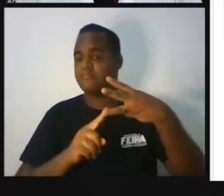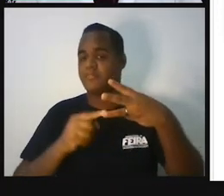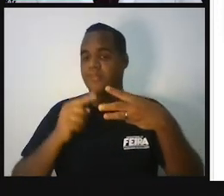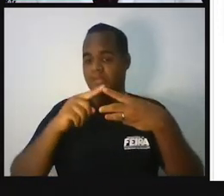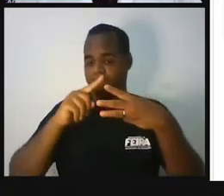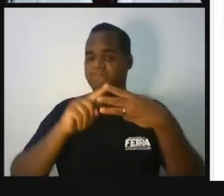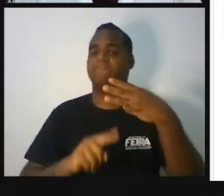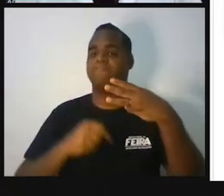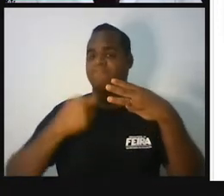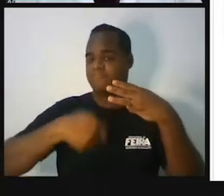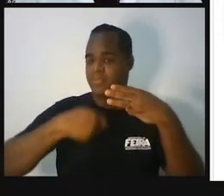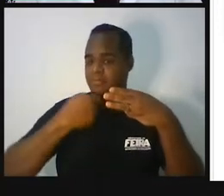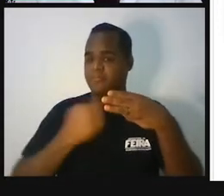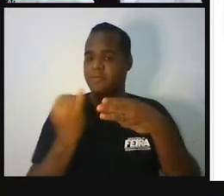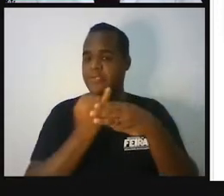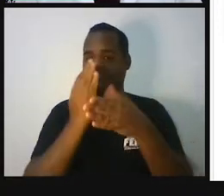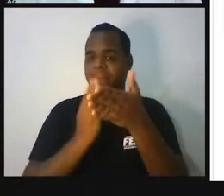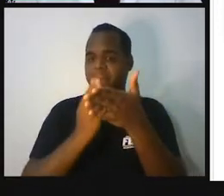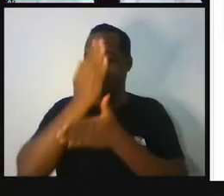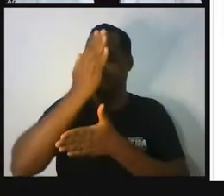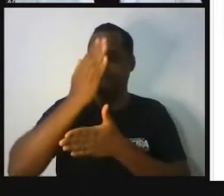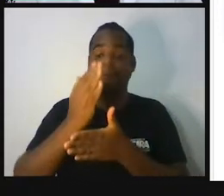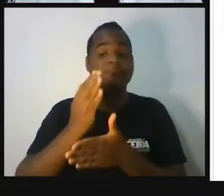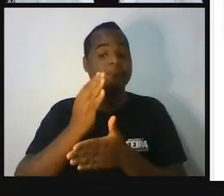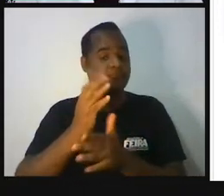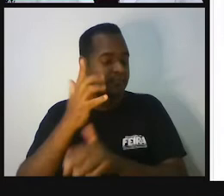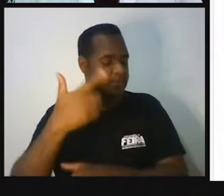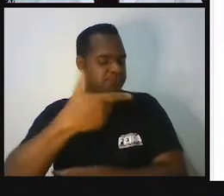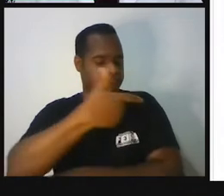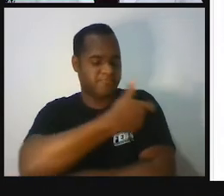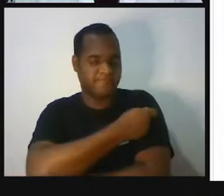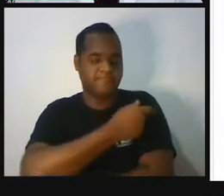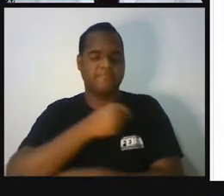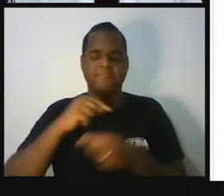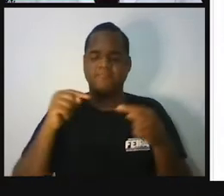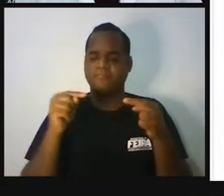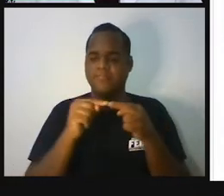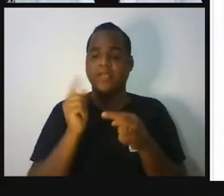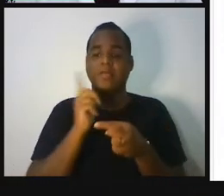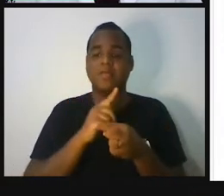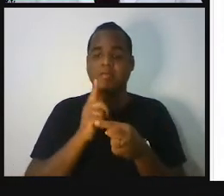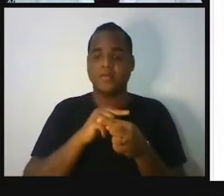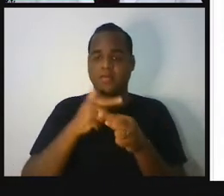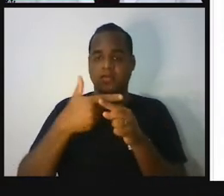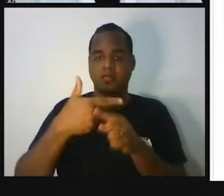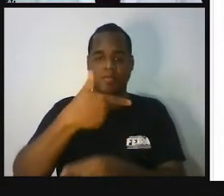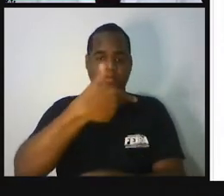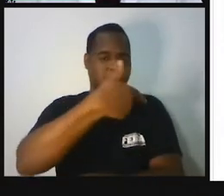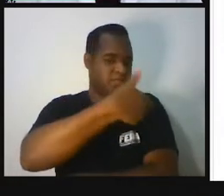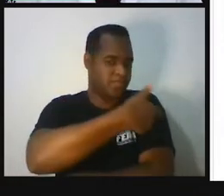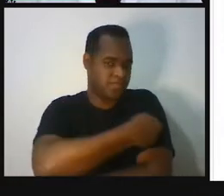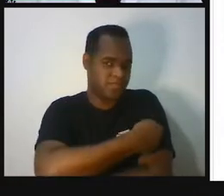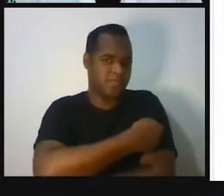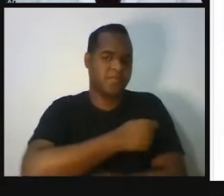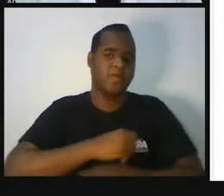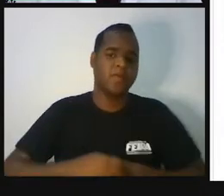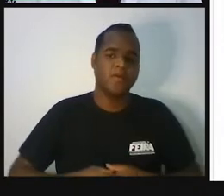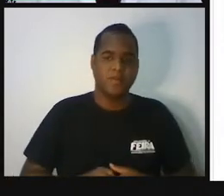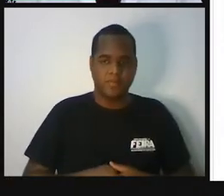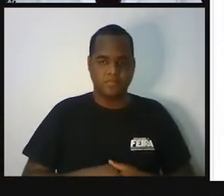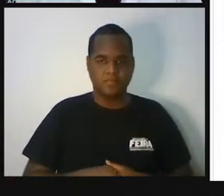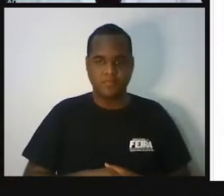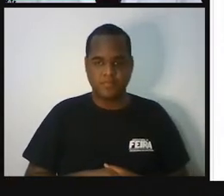subcutâneo Então ela só e se aplicada com essa inclinação e